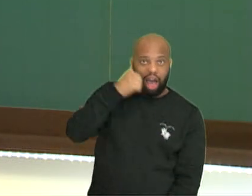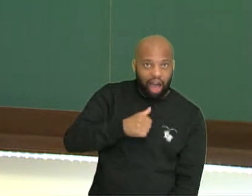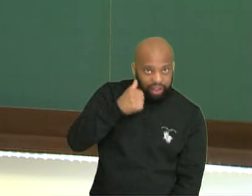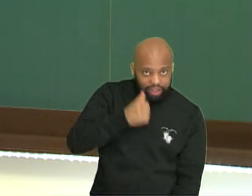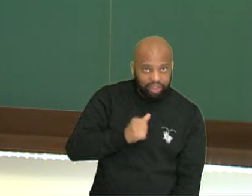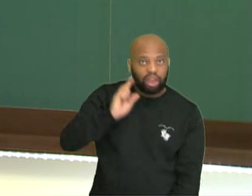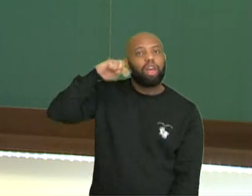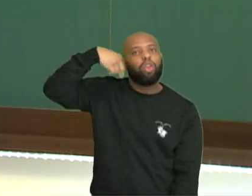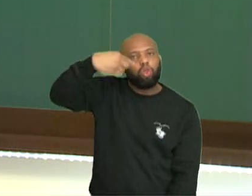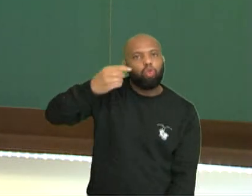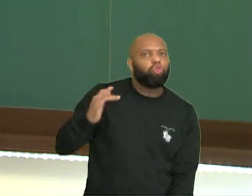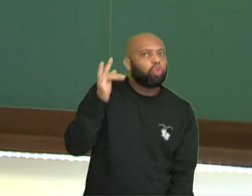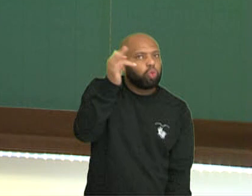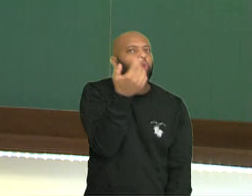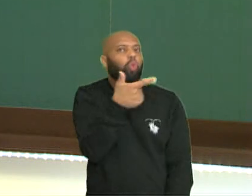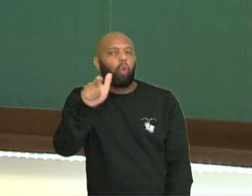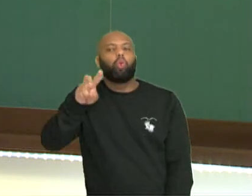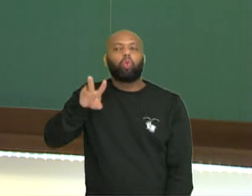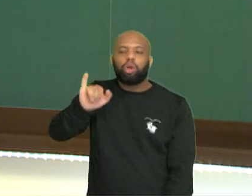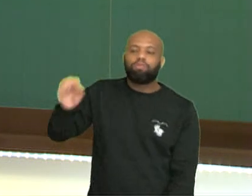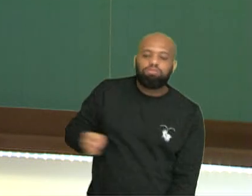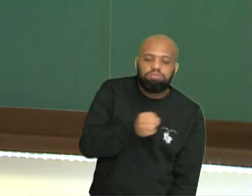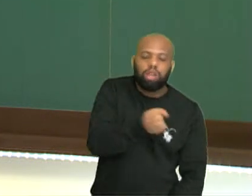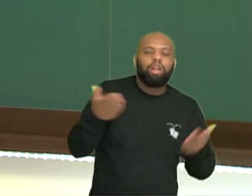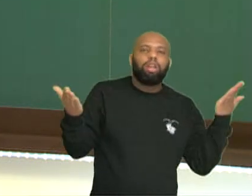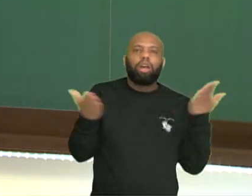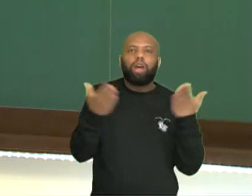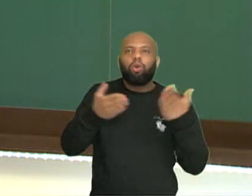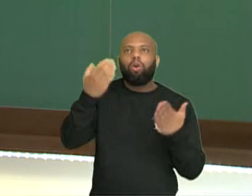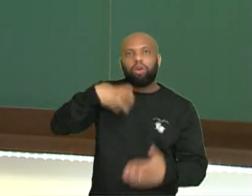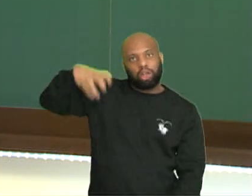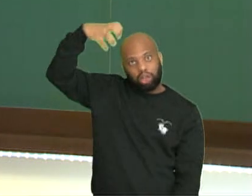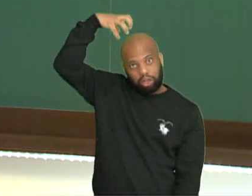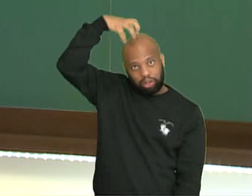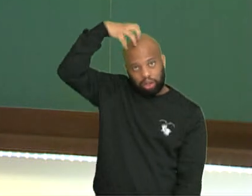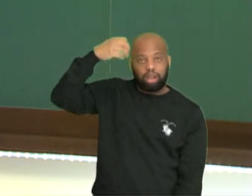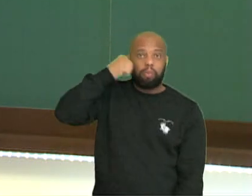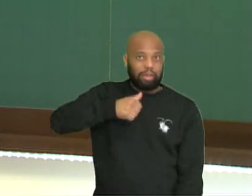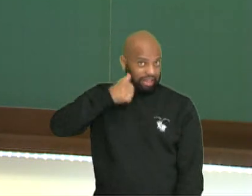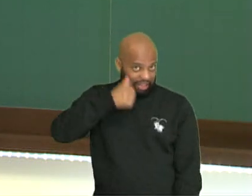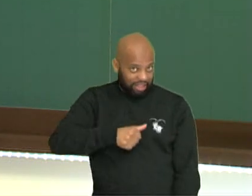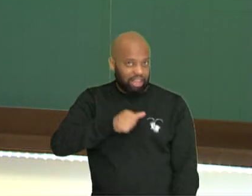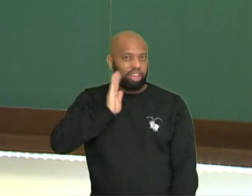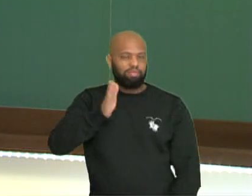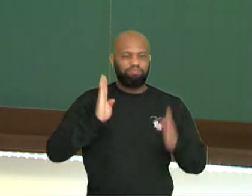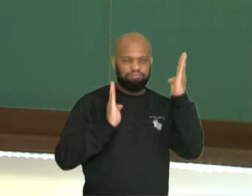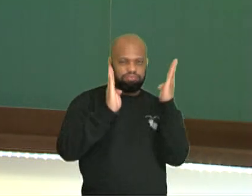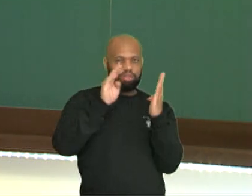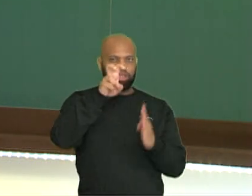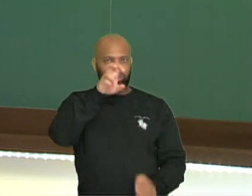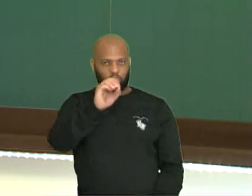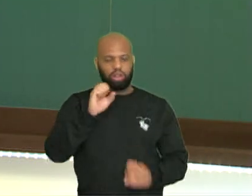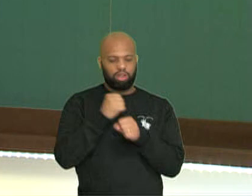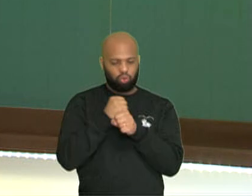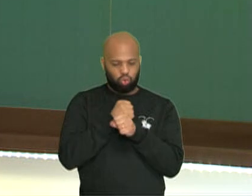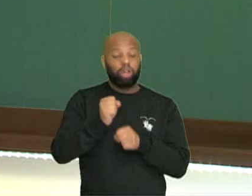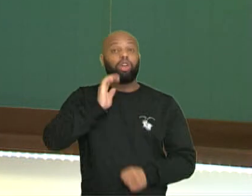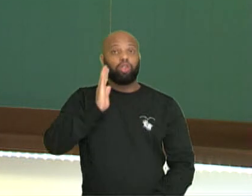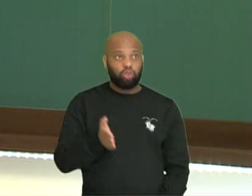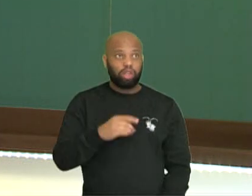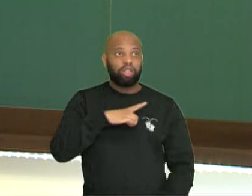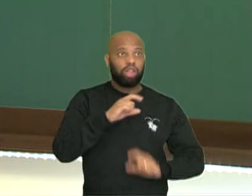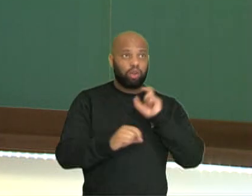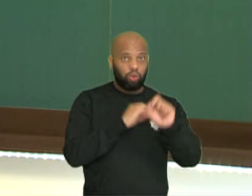outros virão, mas hoje a rainha, neste período de já mais de 50 anos, e neste período ela tem a